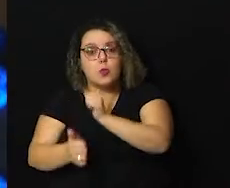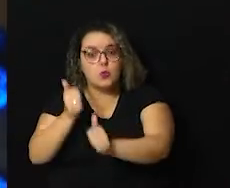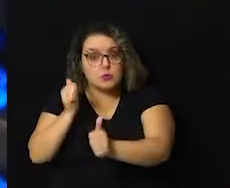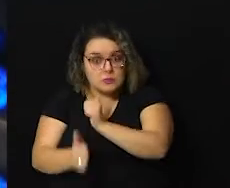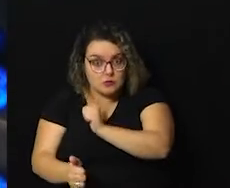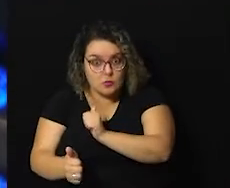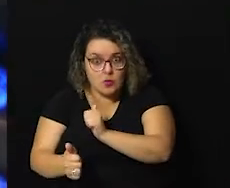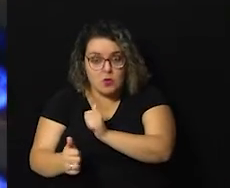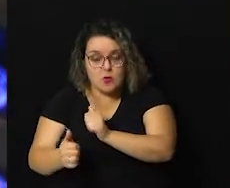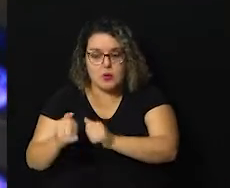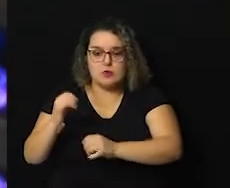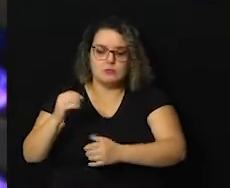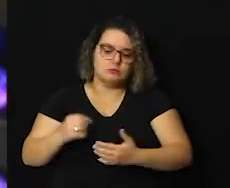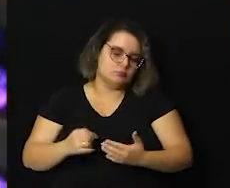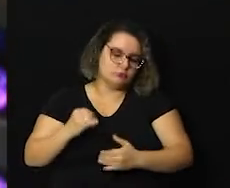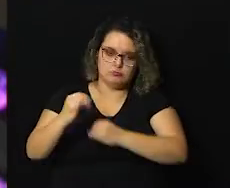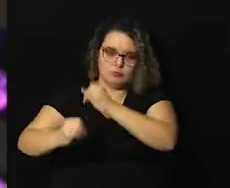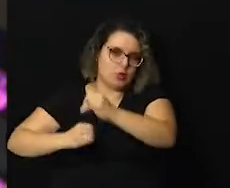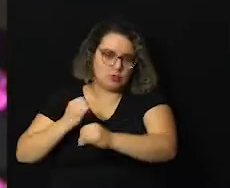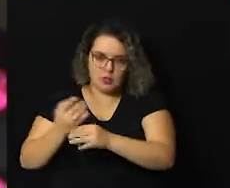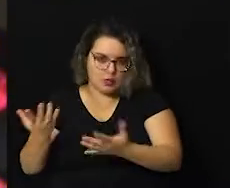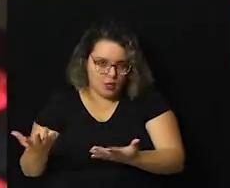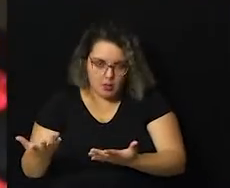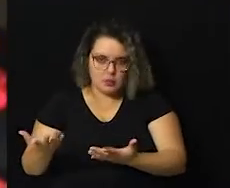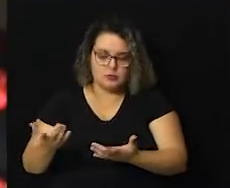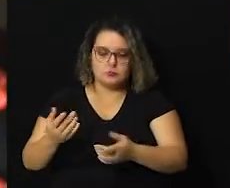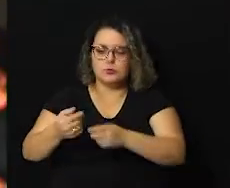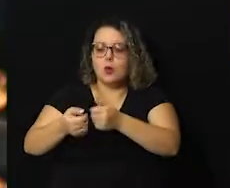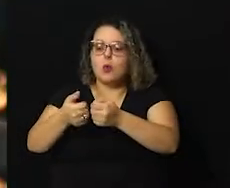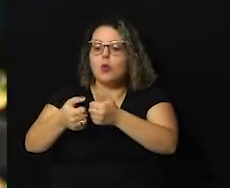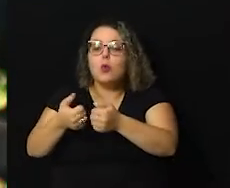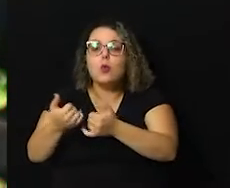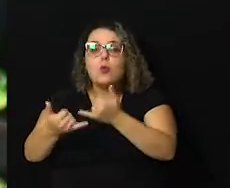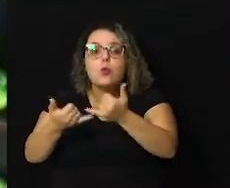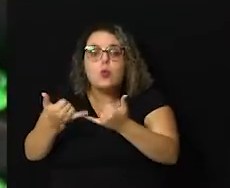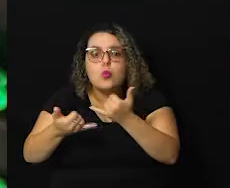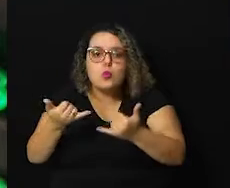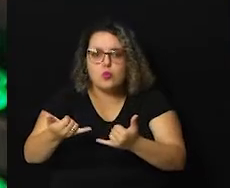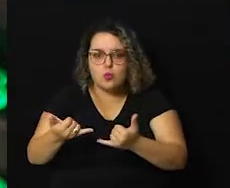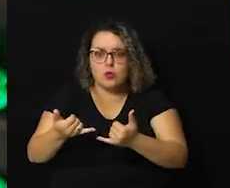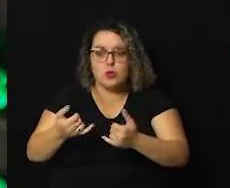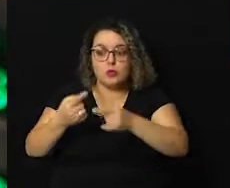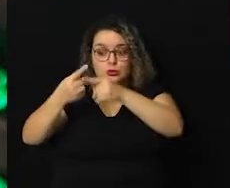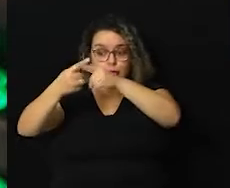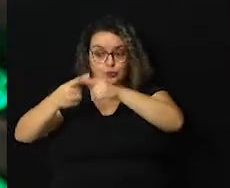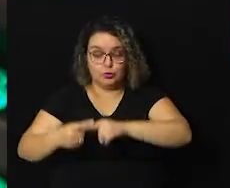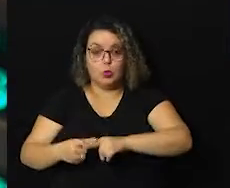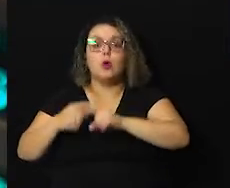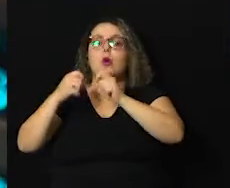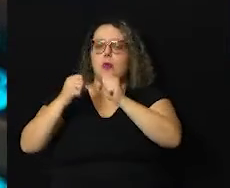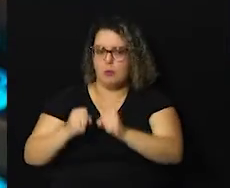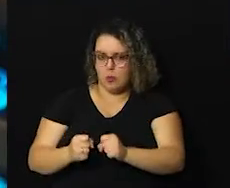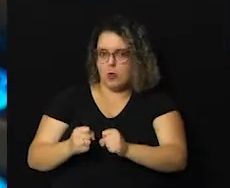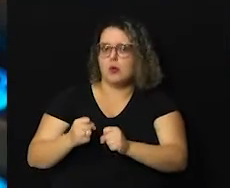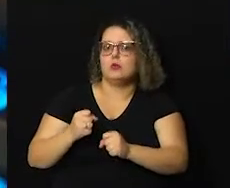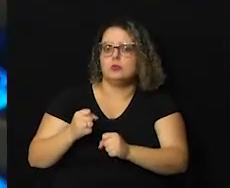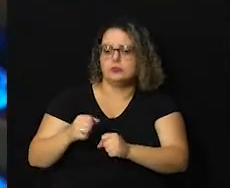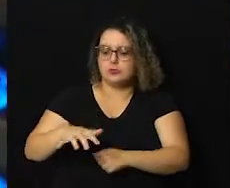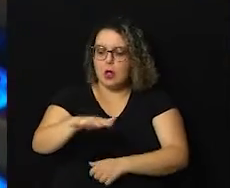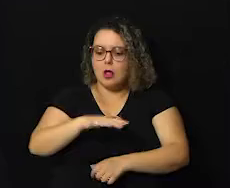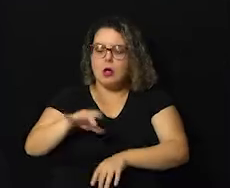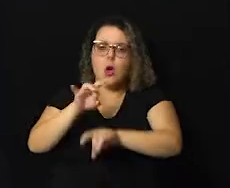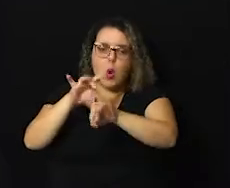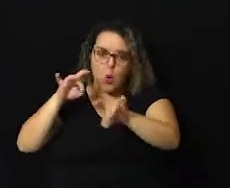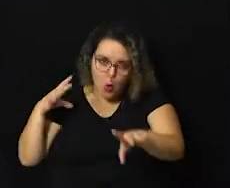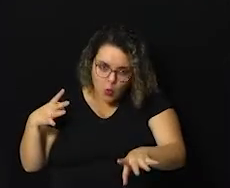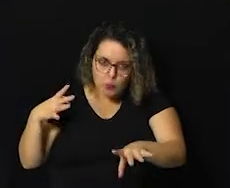eletrônicos os esportes eletrônicos são normalmente os jogos que tem um cunho competitivo e podem ser jogados